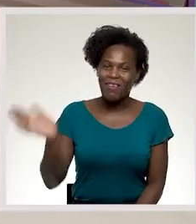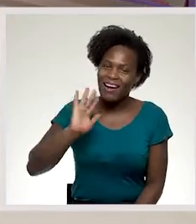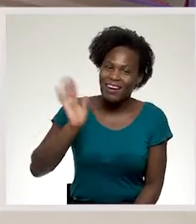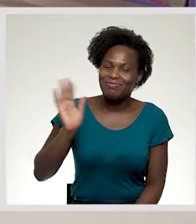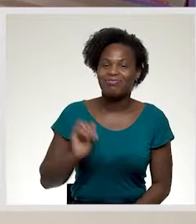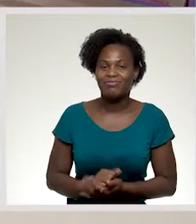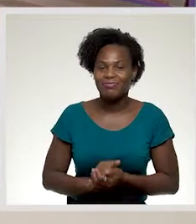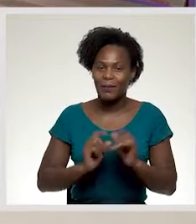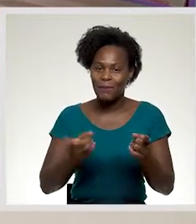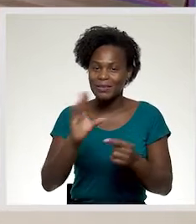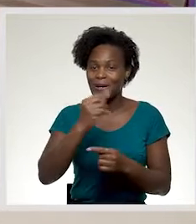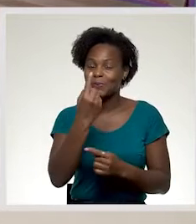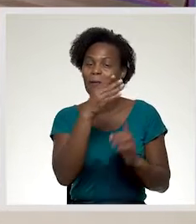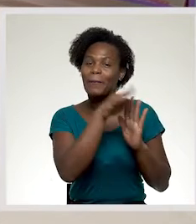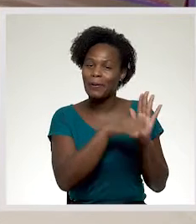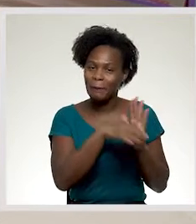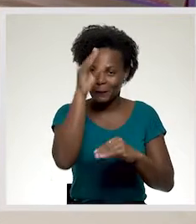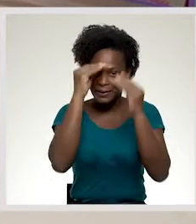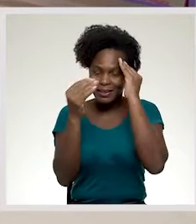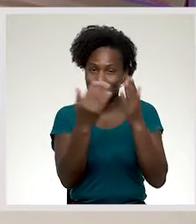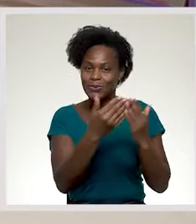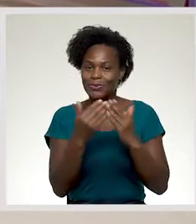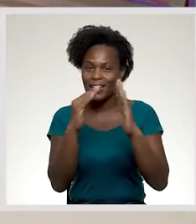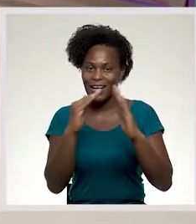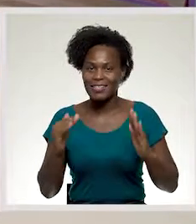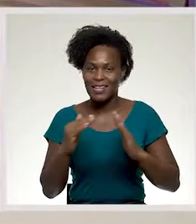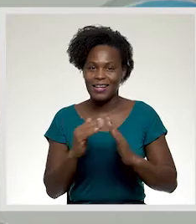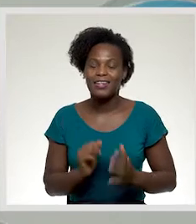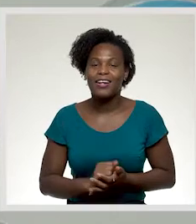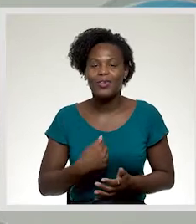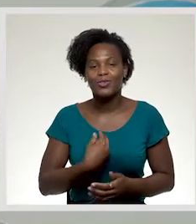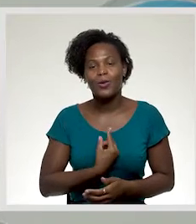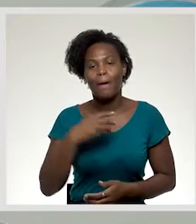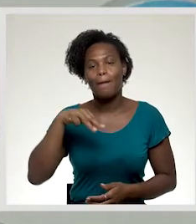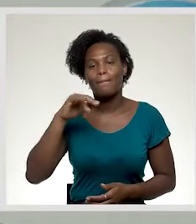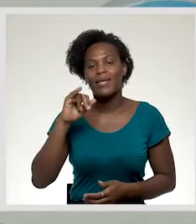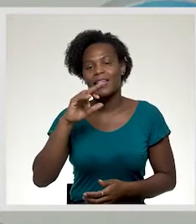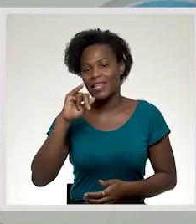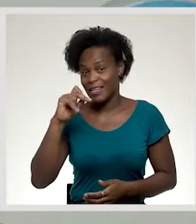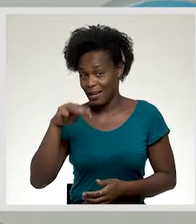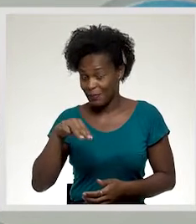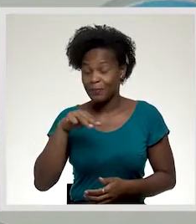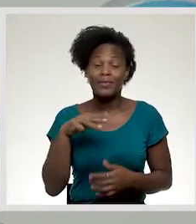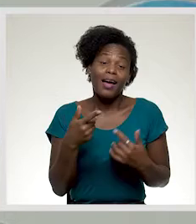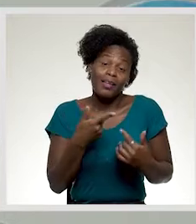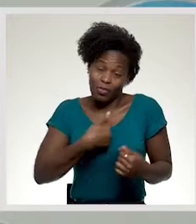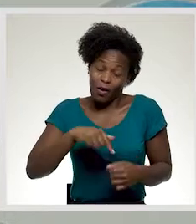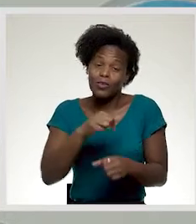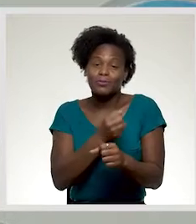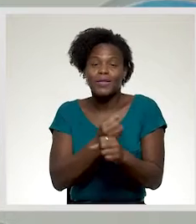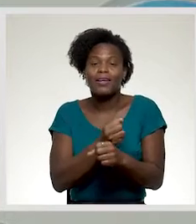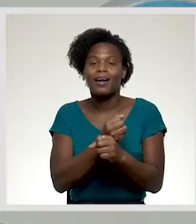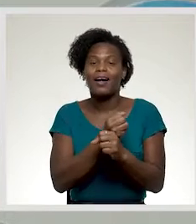Olá, começa então mais um programa Aprender a Estudar em Casa. Eu sou Miriam Fernandes e então nós estamos a